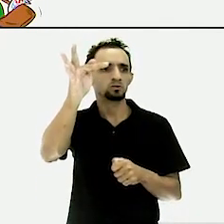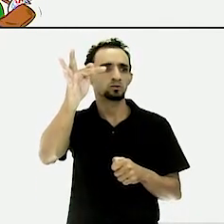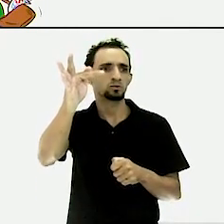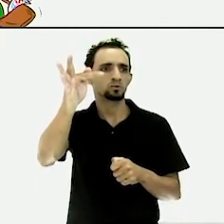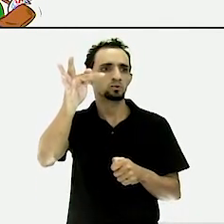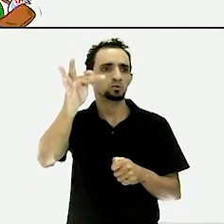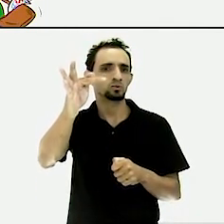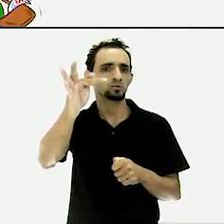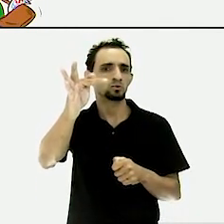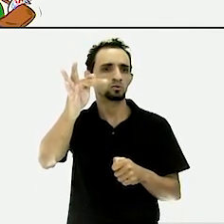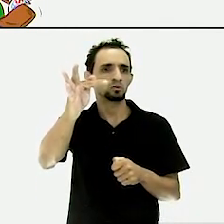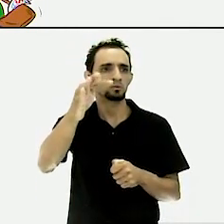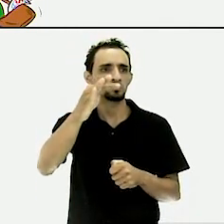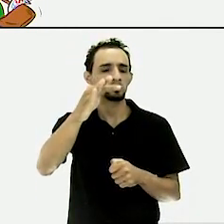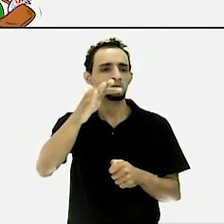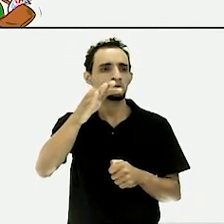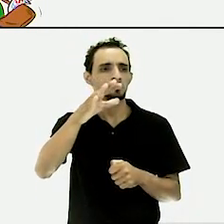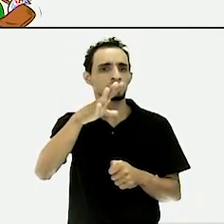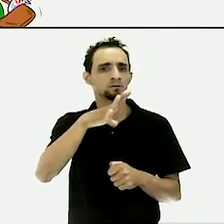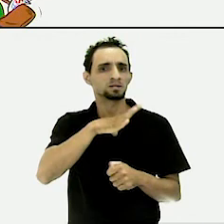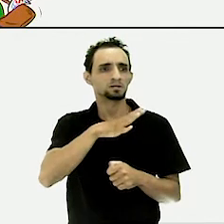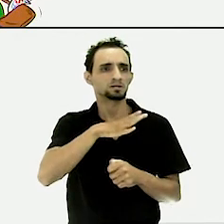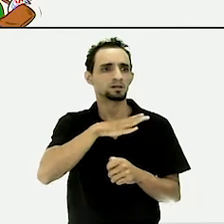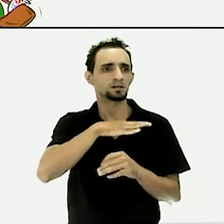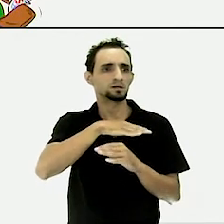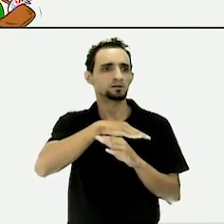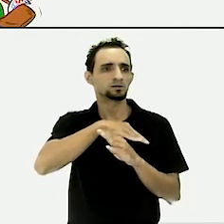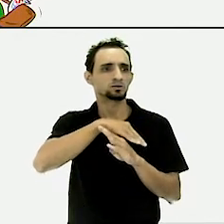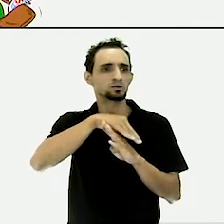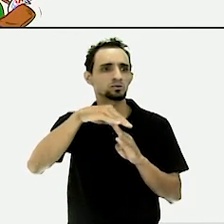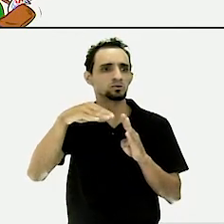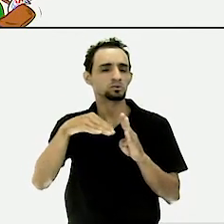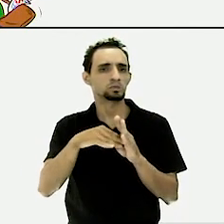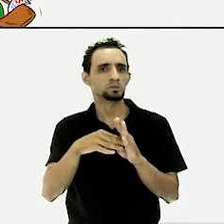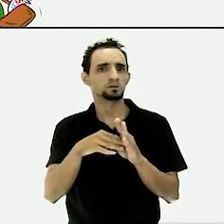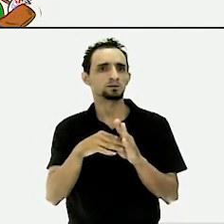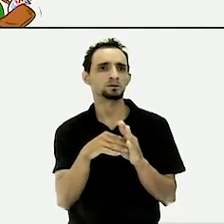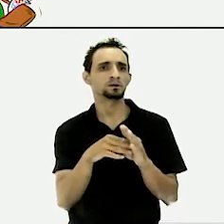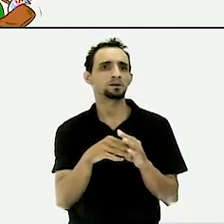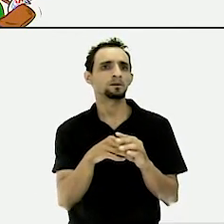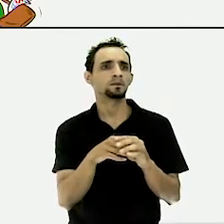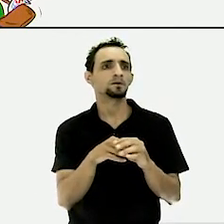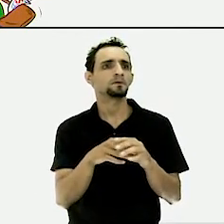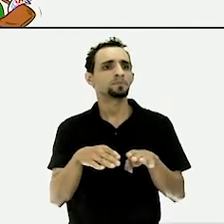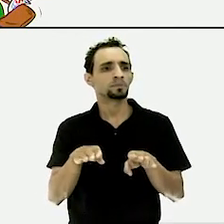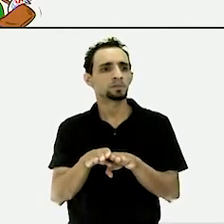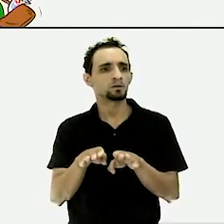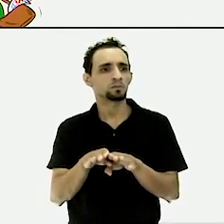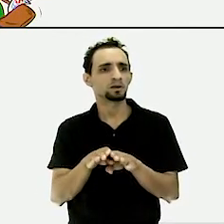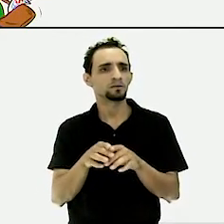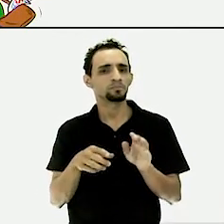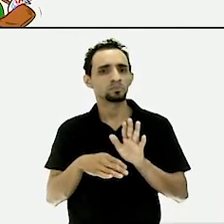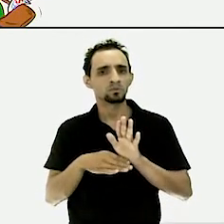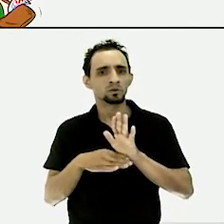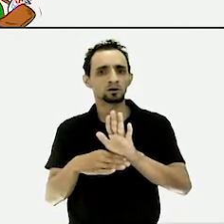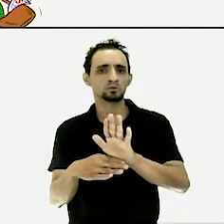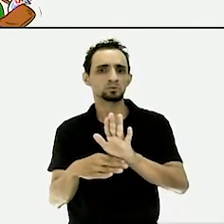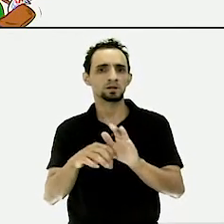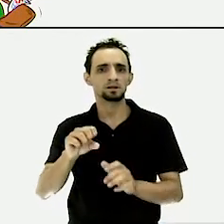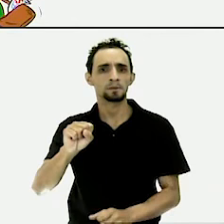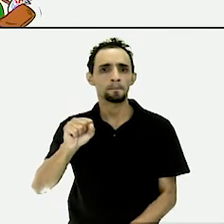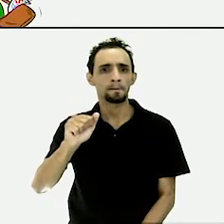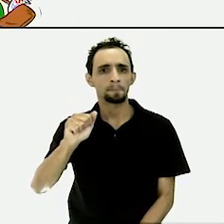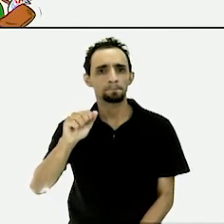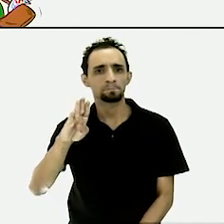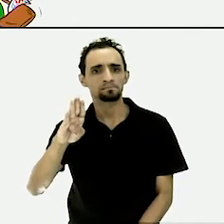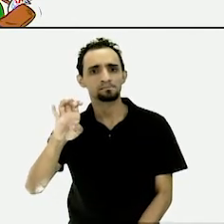daqui da Duratex. Eu sei de toda a dificuldade. O espaço deles ali também é bastante pequeno. Já cobrei bastante ano